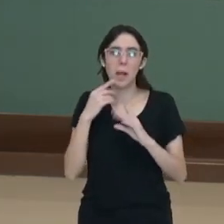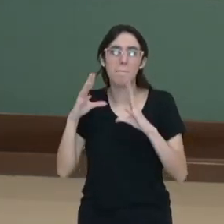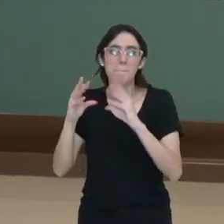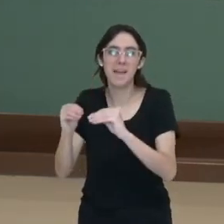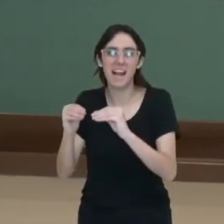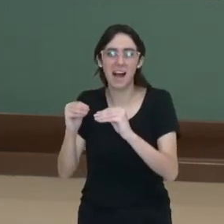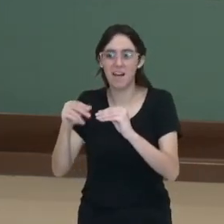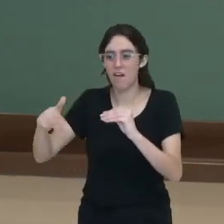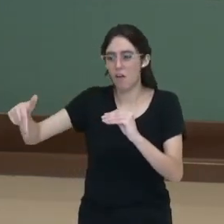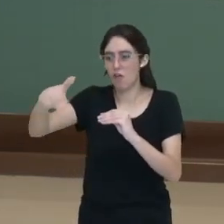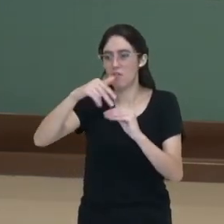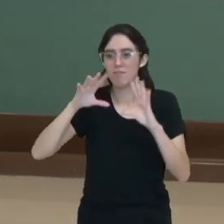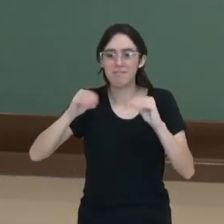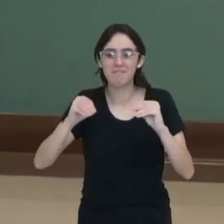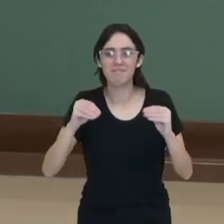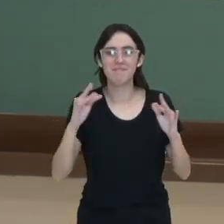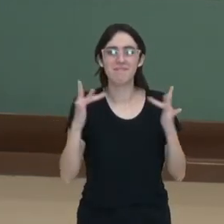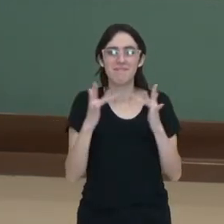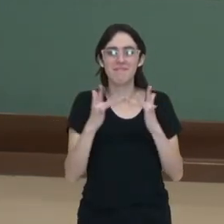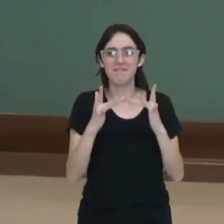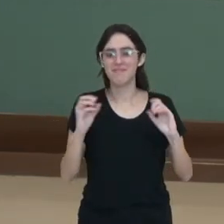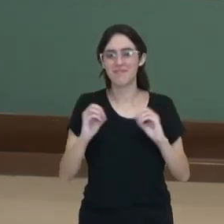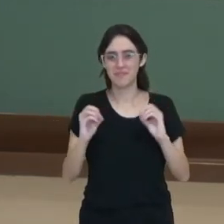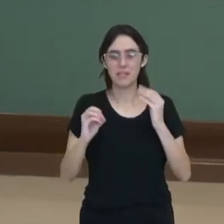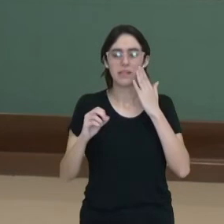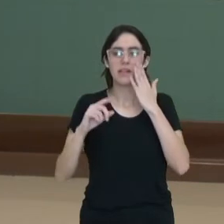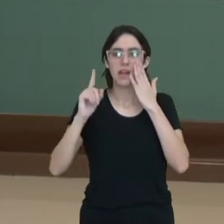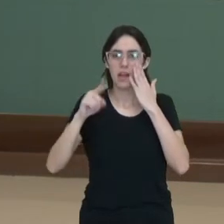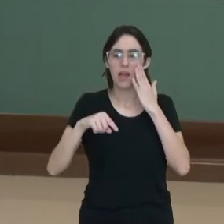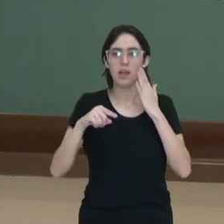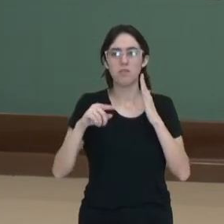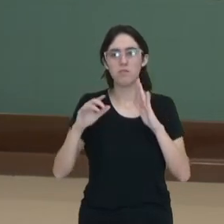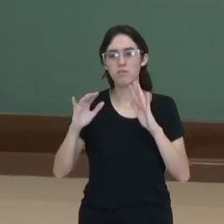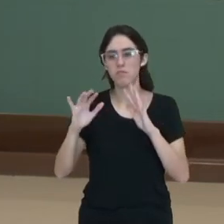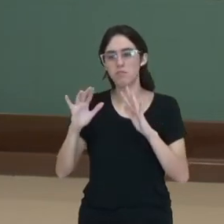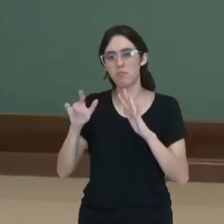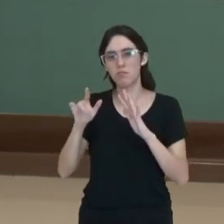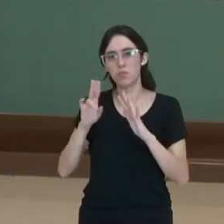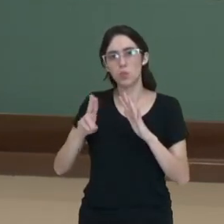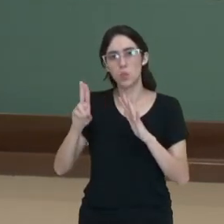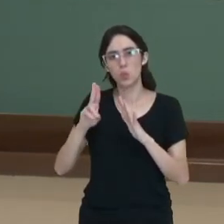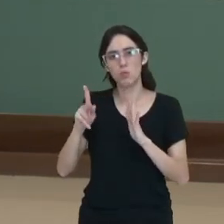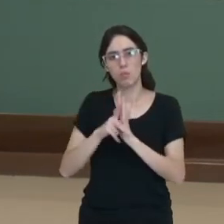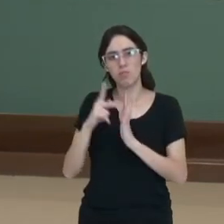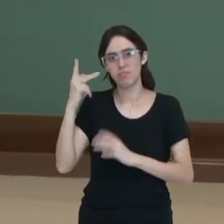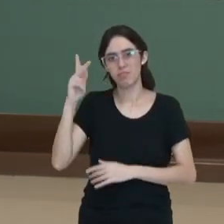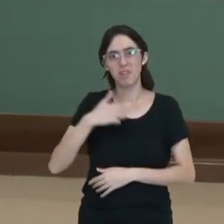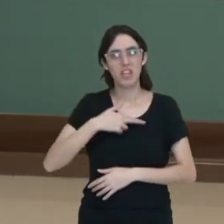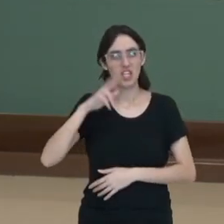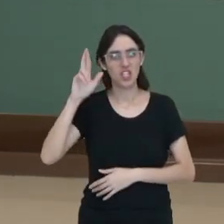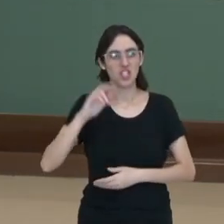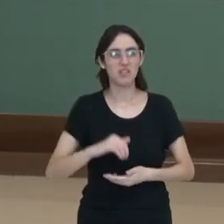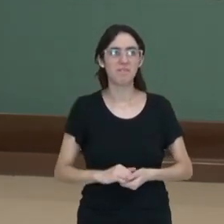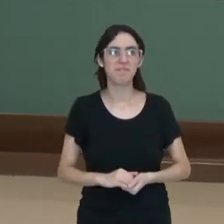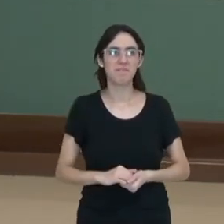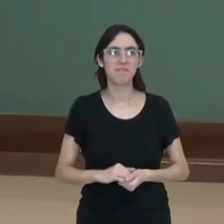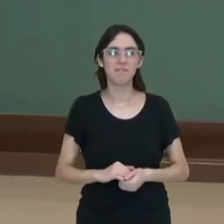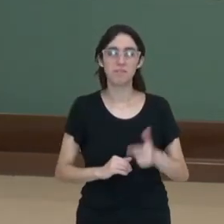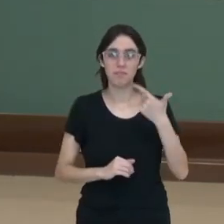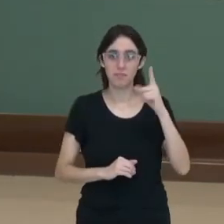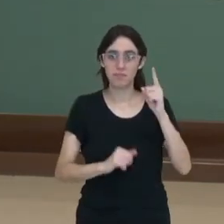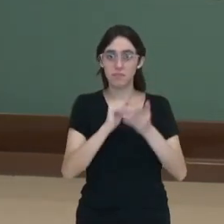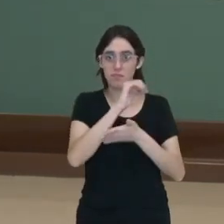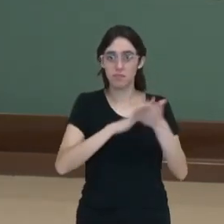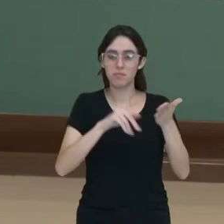acontecendo a peregrinação, o estar acontecendo o ritual é a fonte imaterial. Vamos resolver? Copiem em